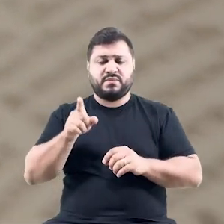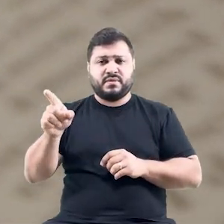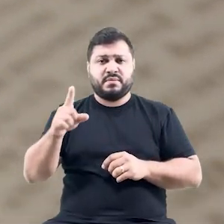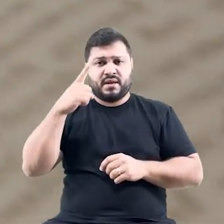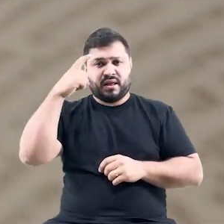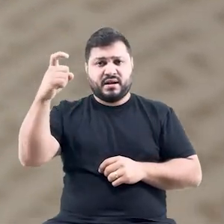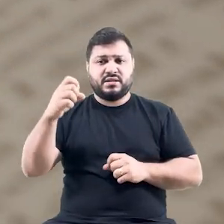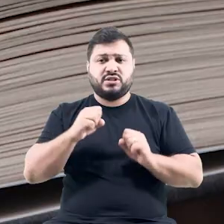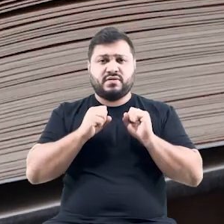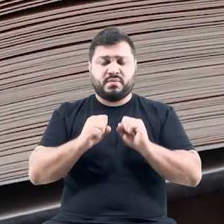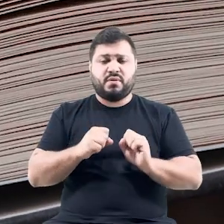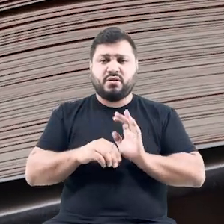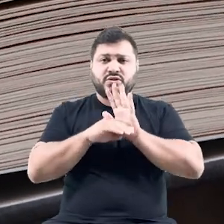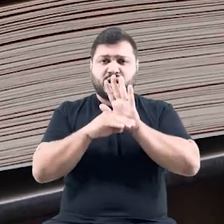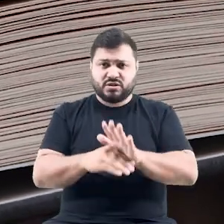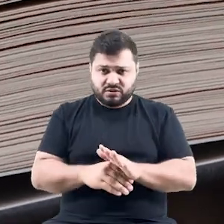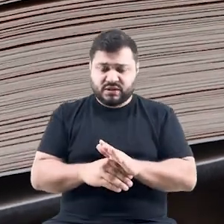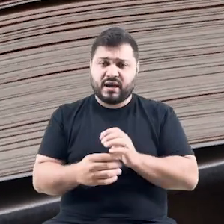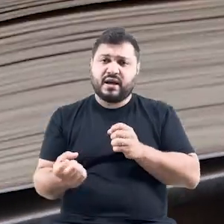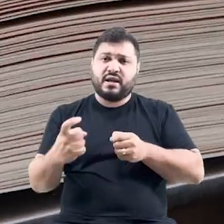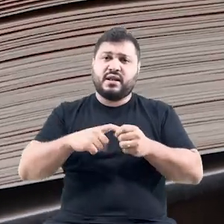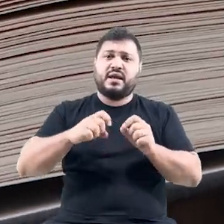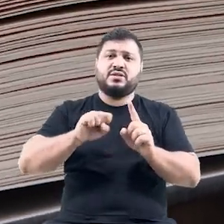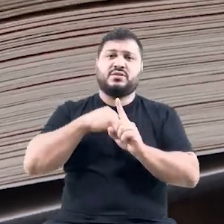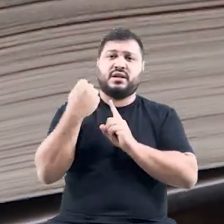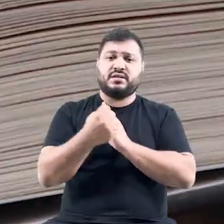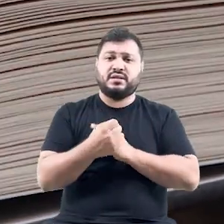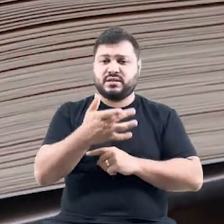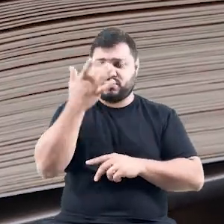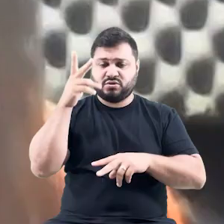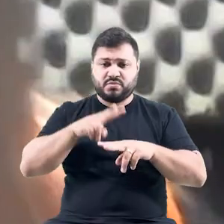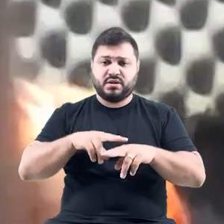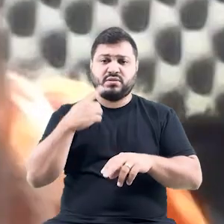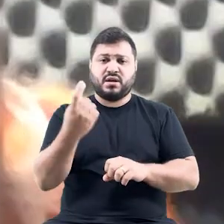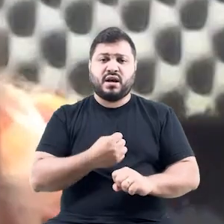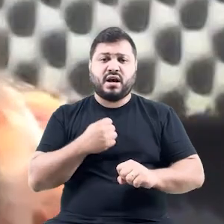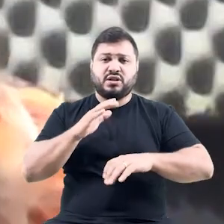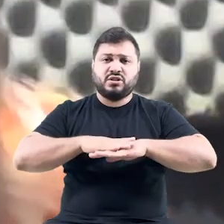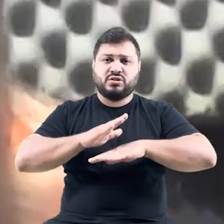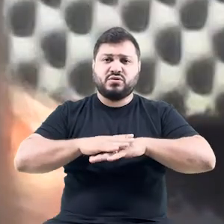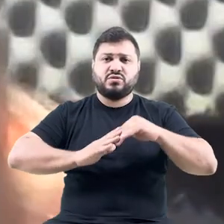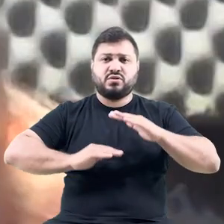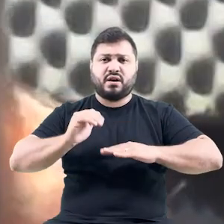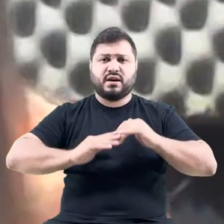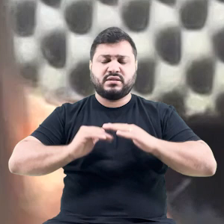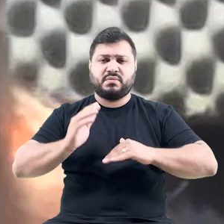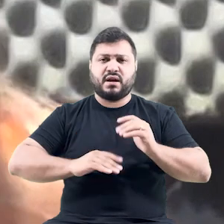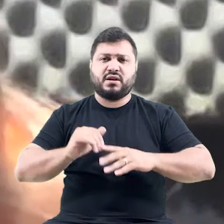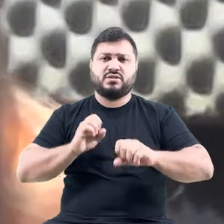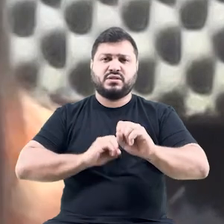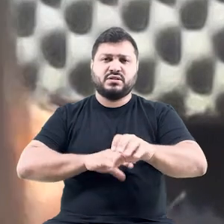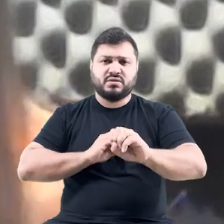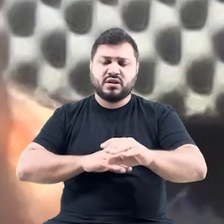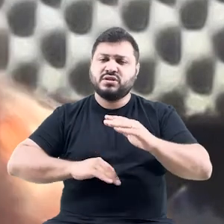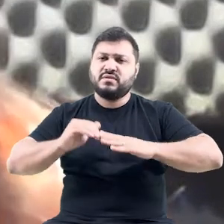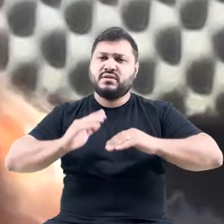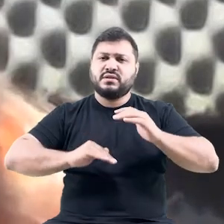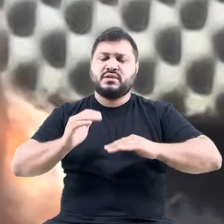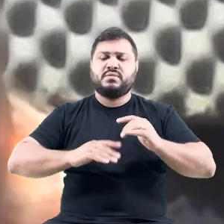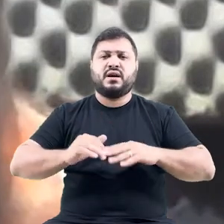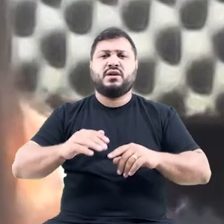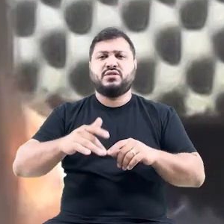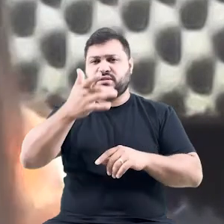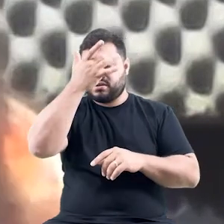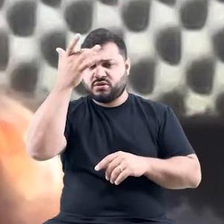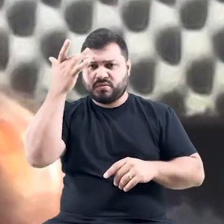ela, a iniciativa pode ajudar na ressocialização dos presos. A gente constrói essas práticas educativas, essas